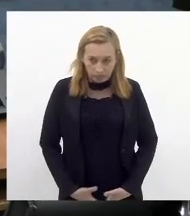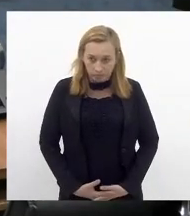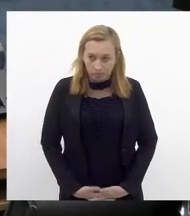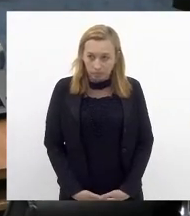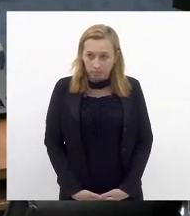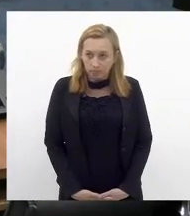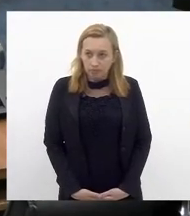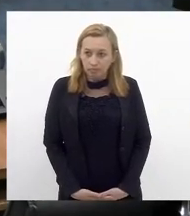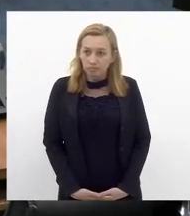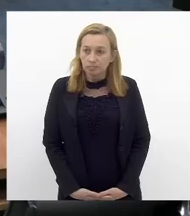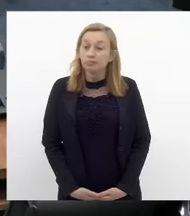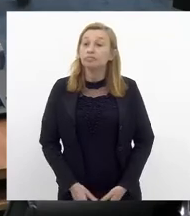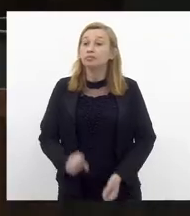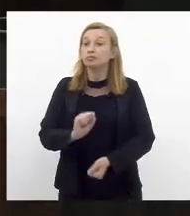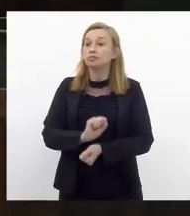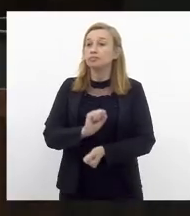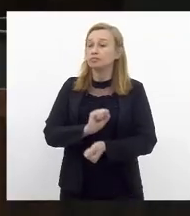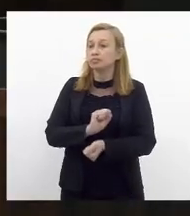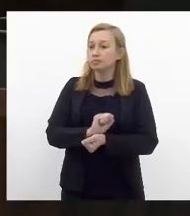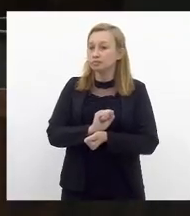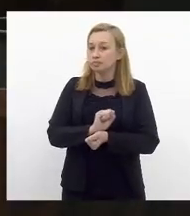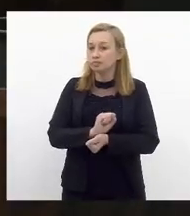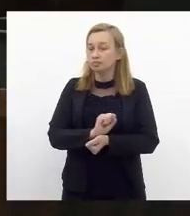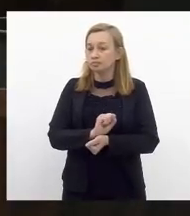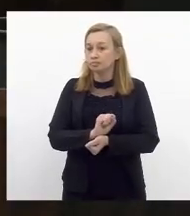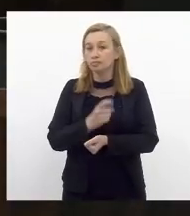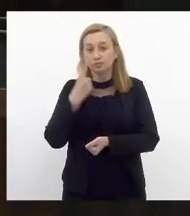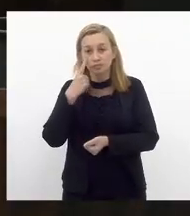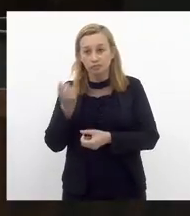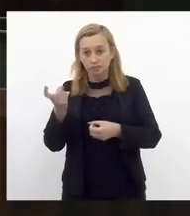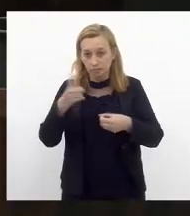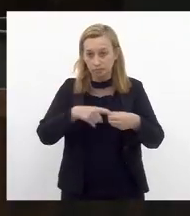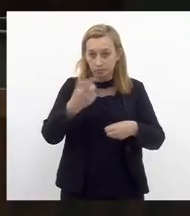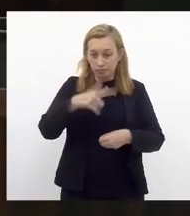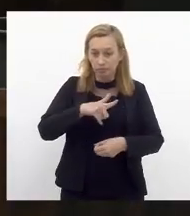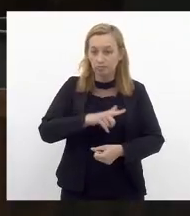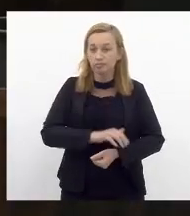Vamos aguardar que ela está desconectando e vai conectar imediatamente.